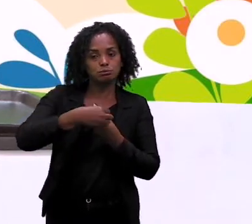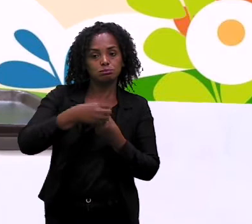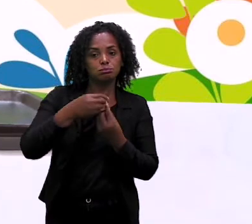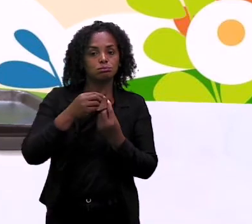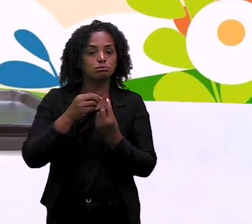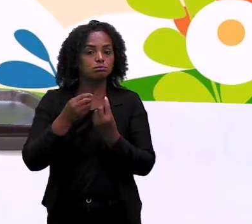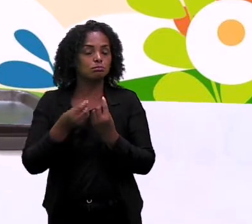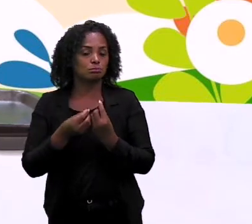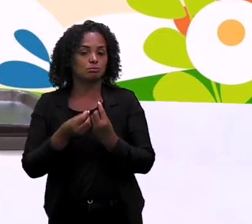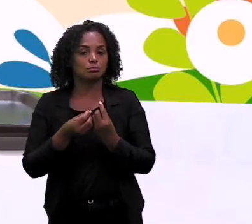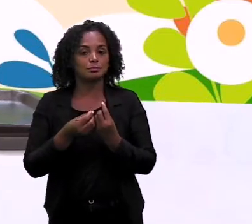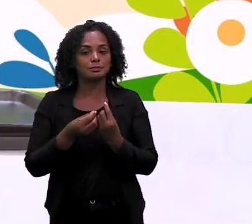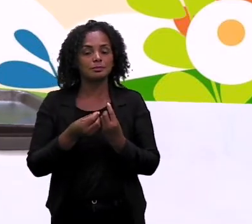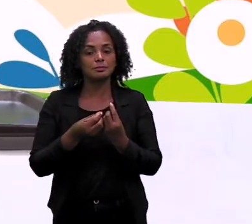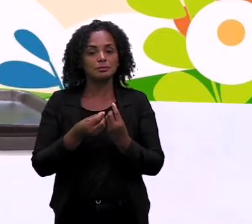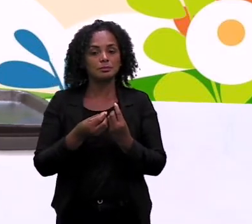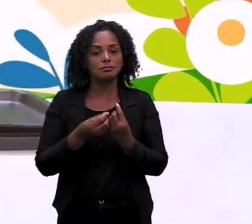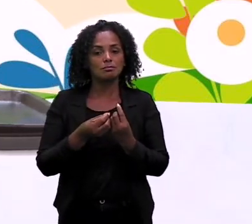Fazer assim, ó.